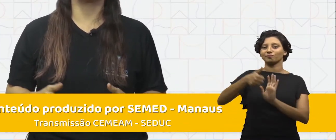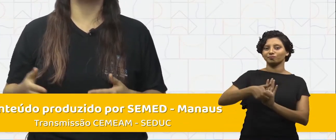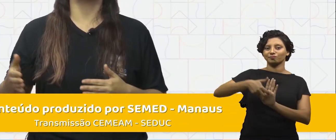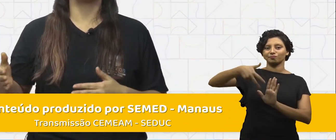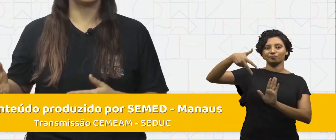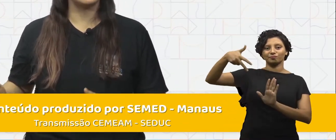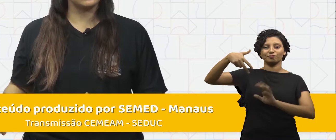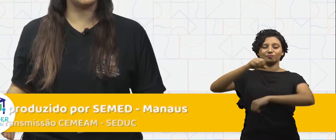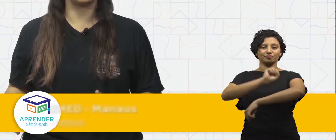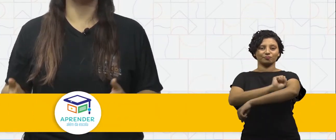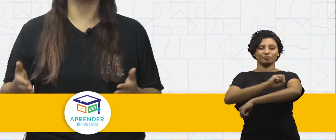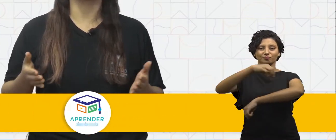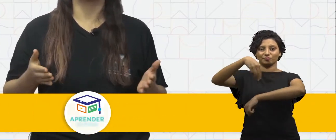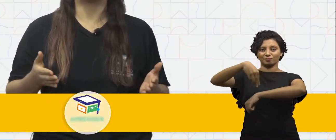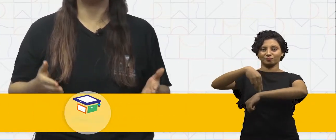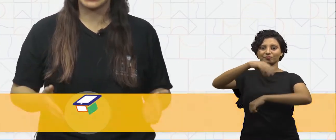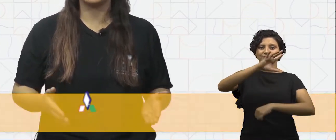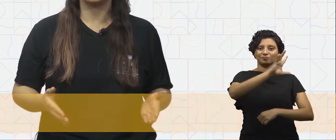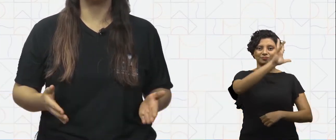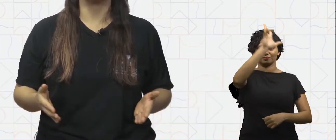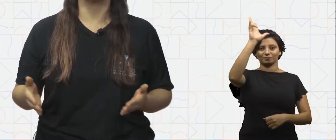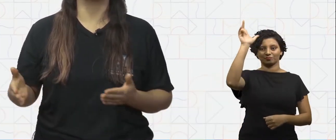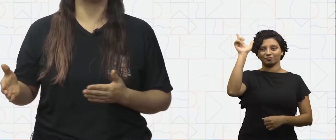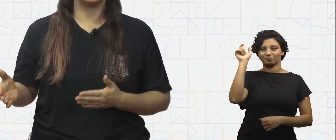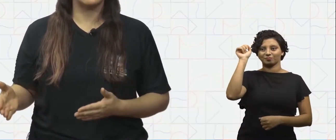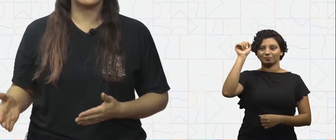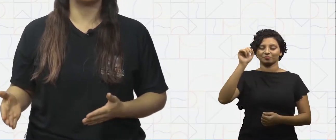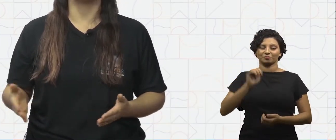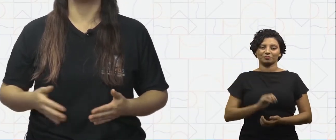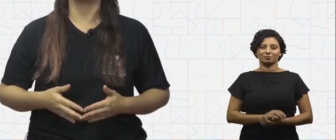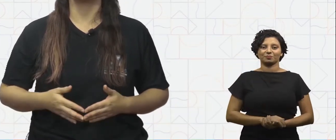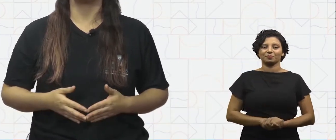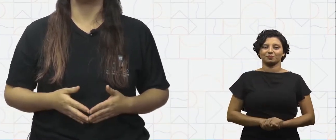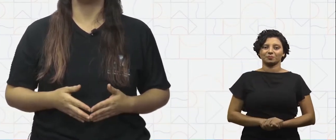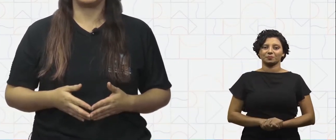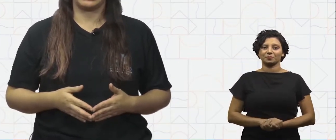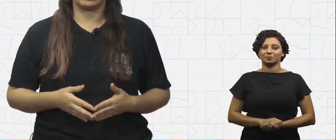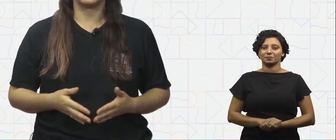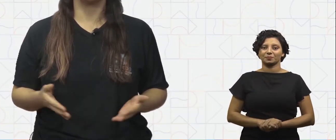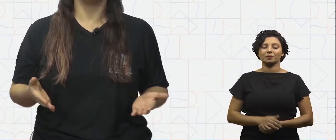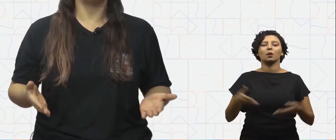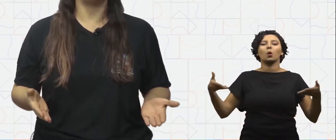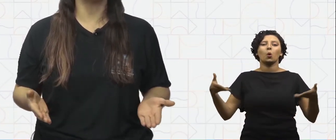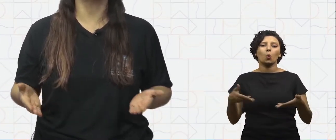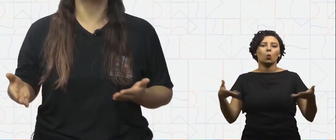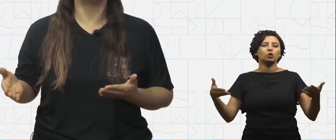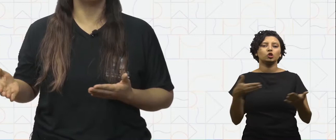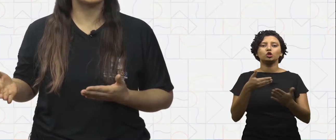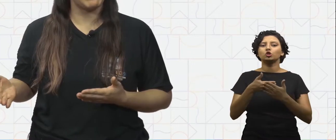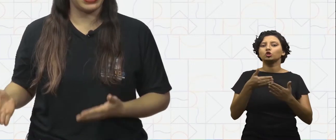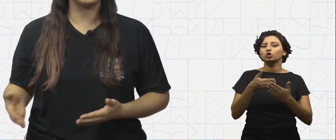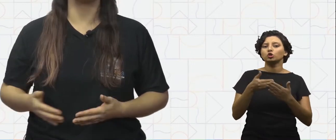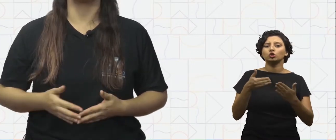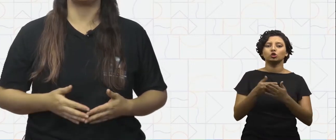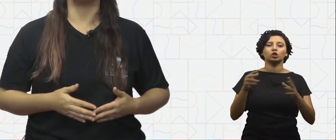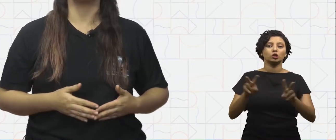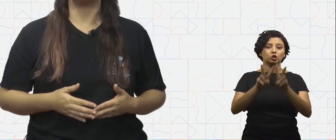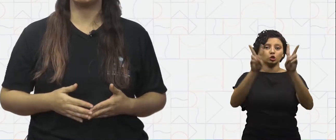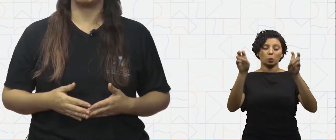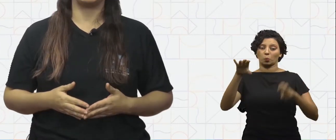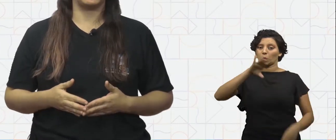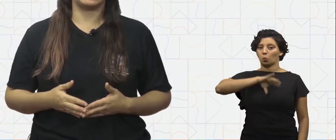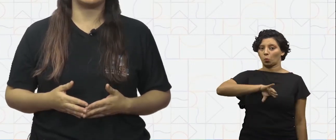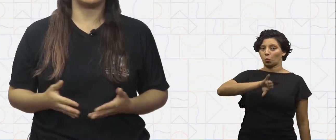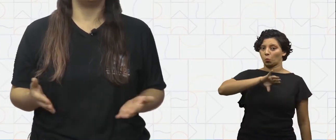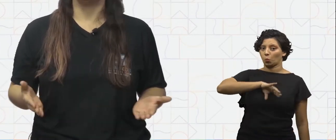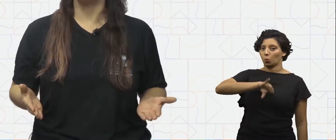Além da Escola do Centro de Mídias e Tecnologias Educacionais da CEMED de Manaus. Hoje iremos a mais uma aula de